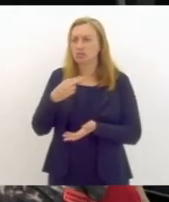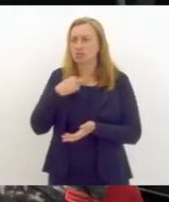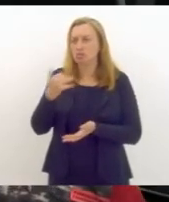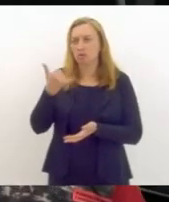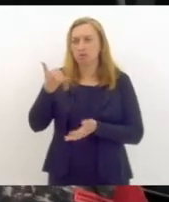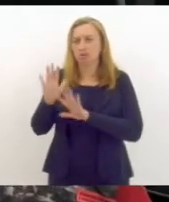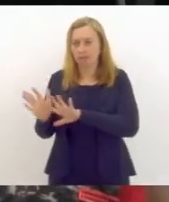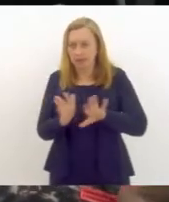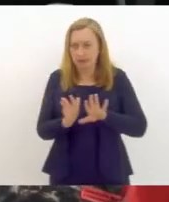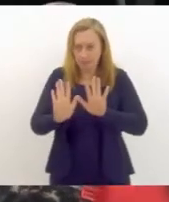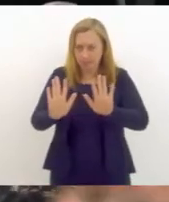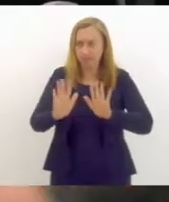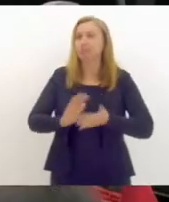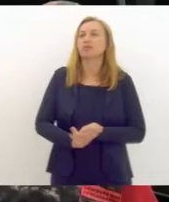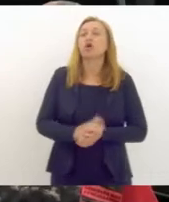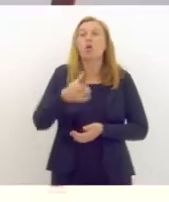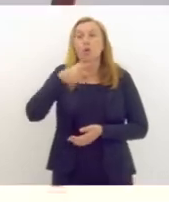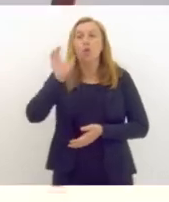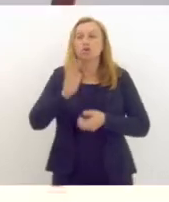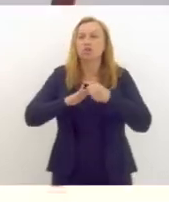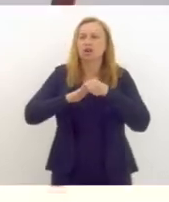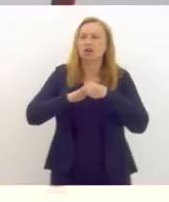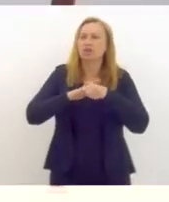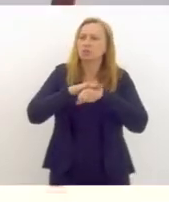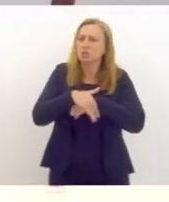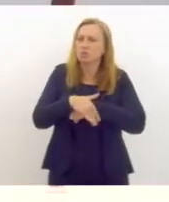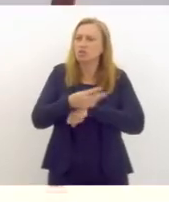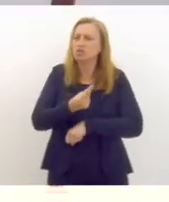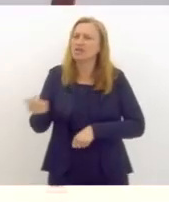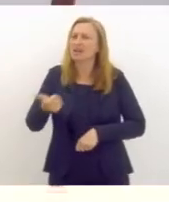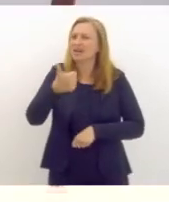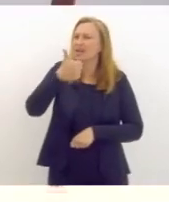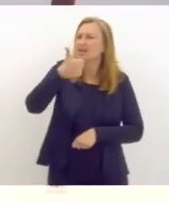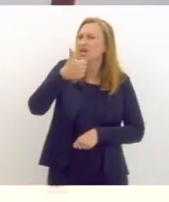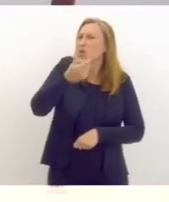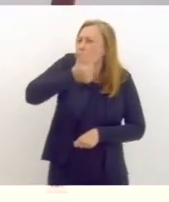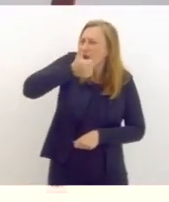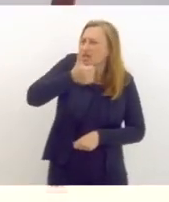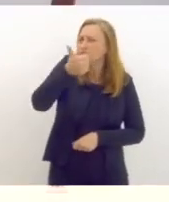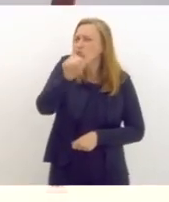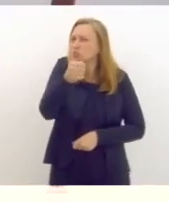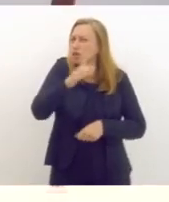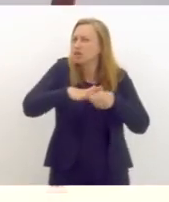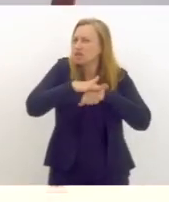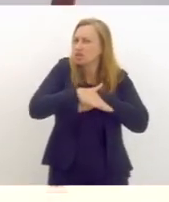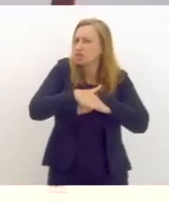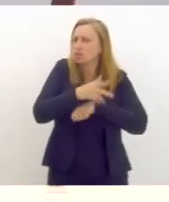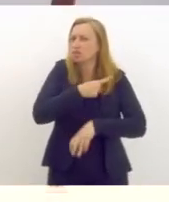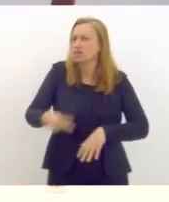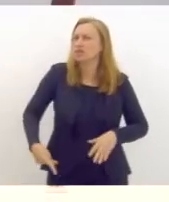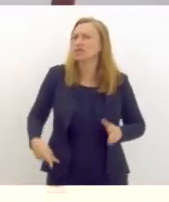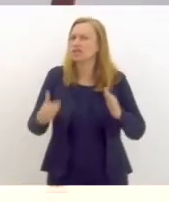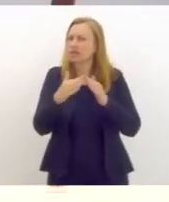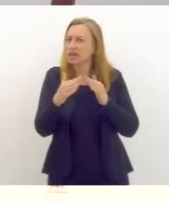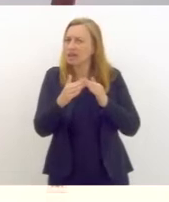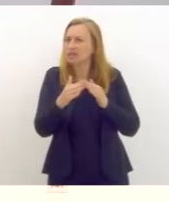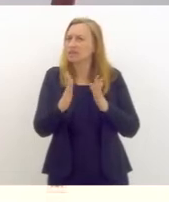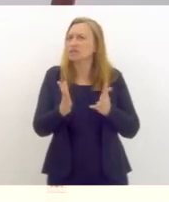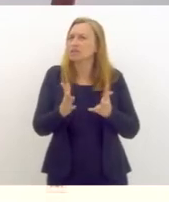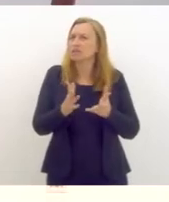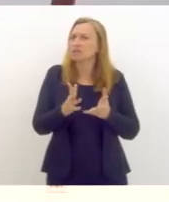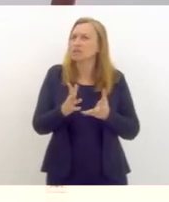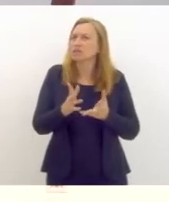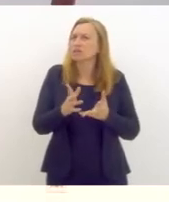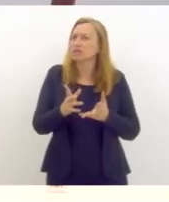o seguinte ó ontem à noite eu saí daqui umas 10 e pouco às 11 horas da noite o presidente estava na casa ainda e